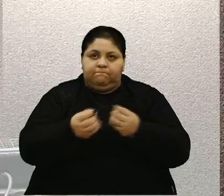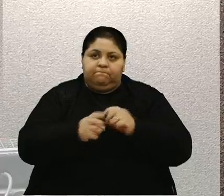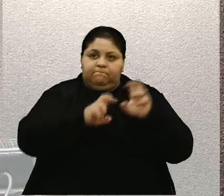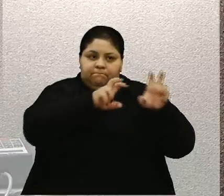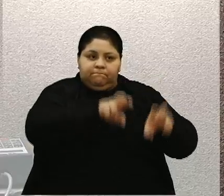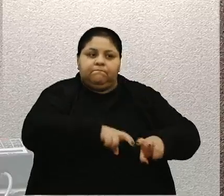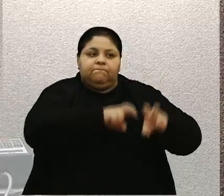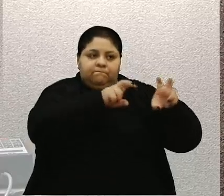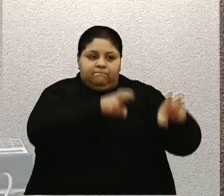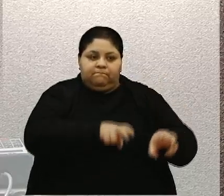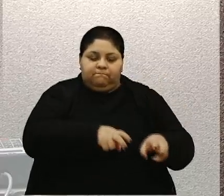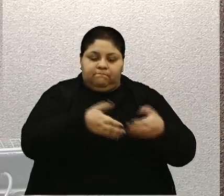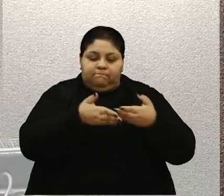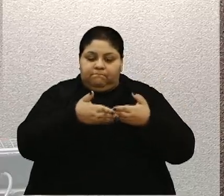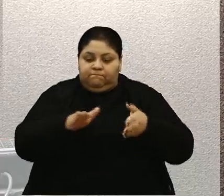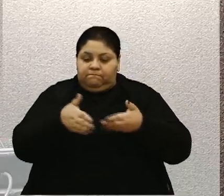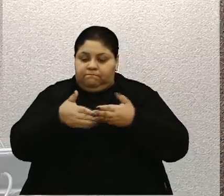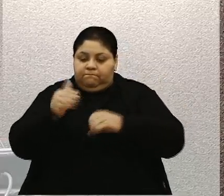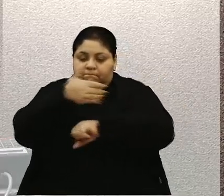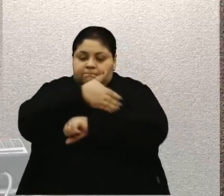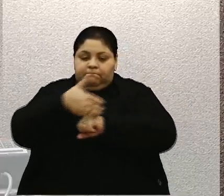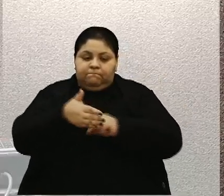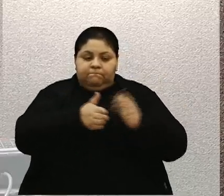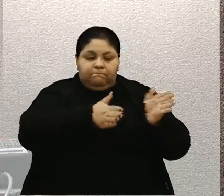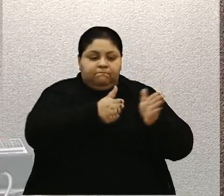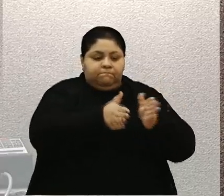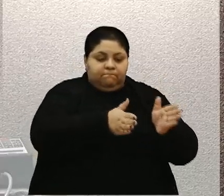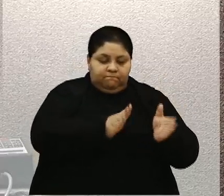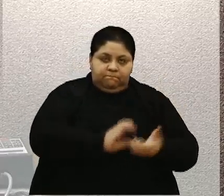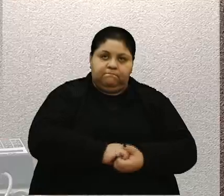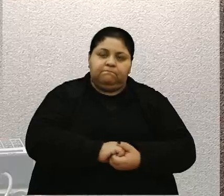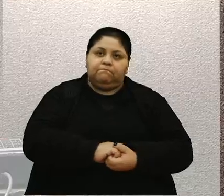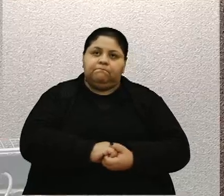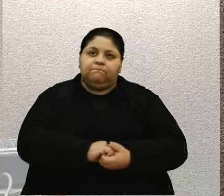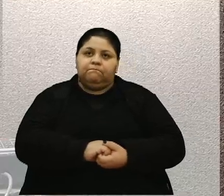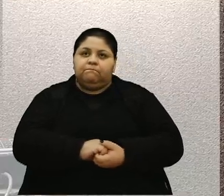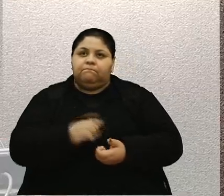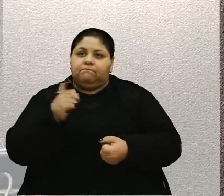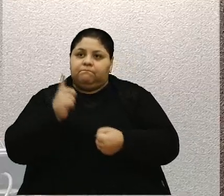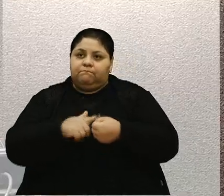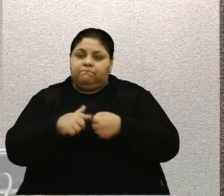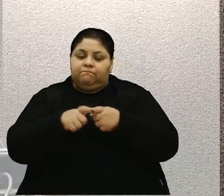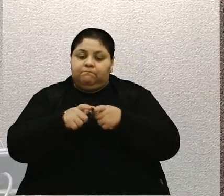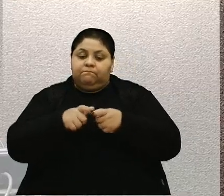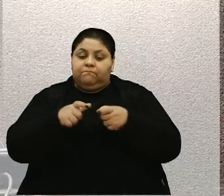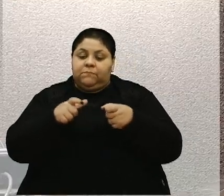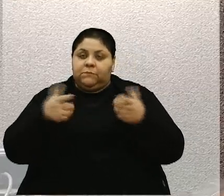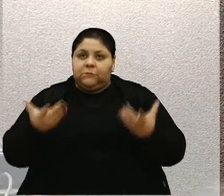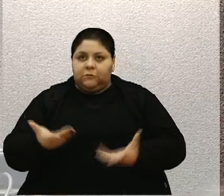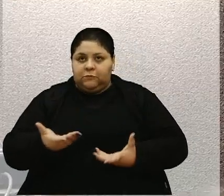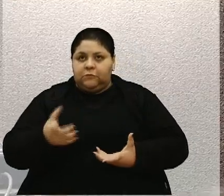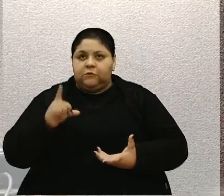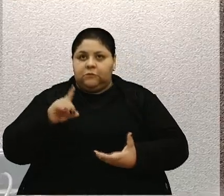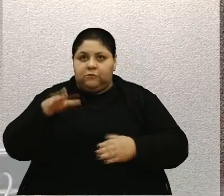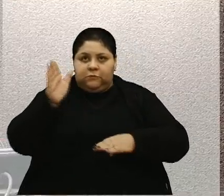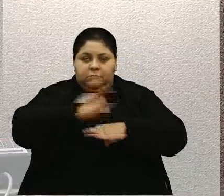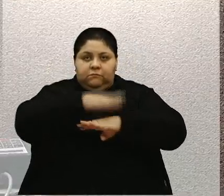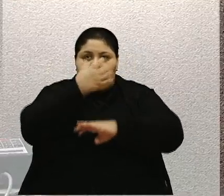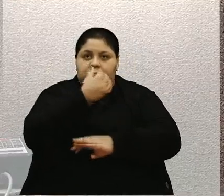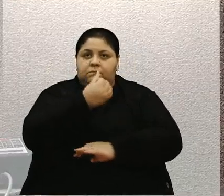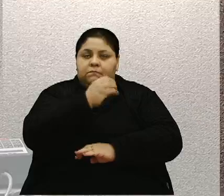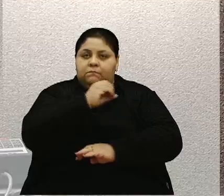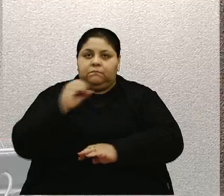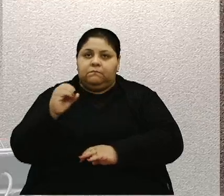interior, abrindo estradas, abrindo acessos. E quer dizer mesmo que Caxias cresceu e cresceu muito. Somos mais de 600